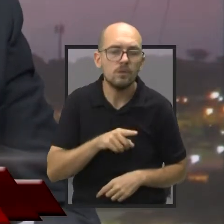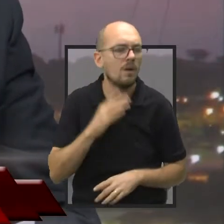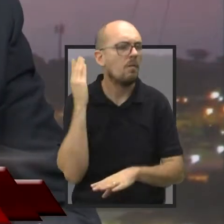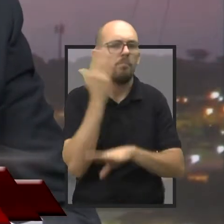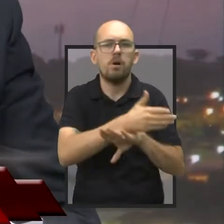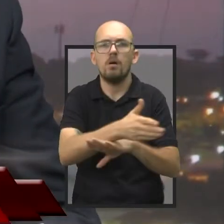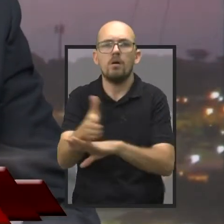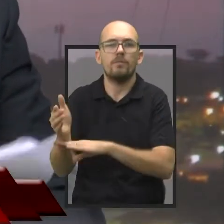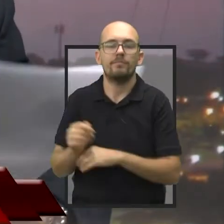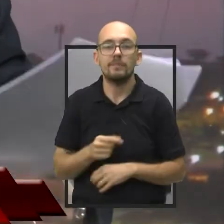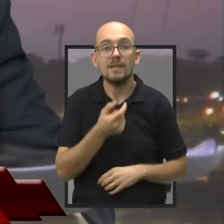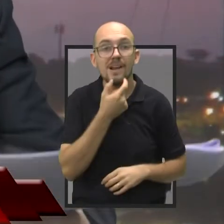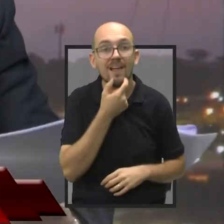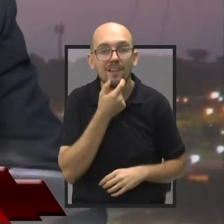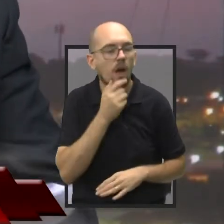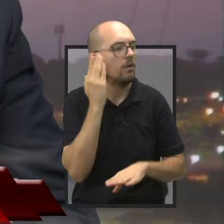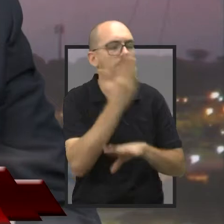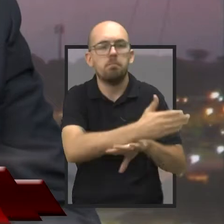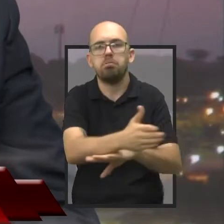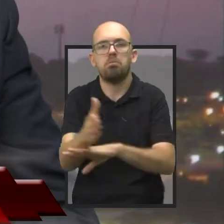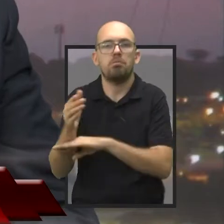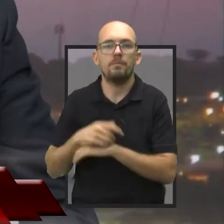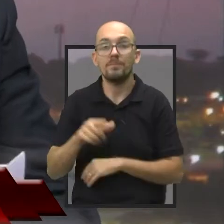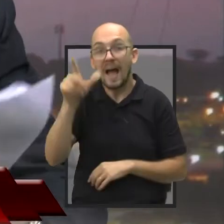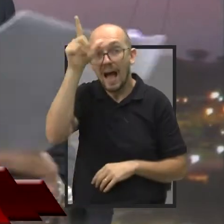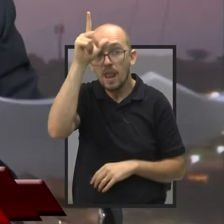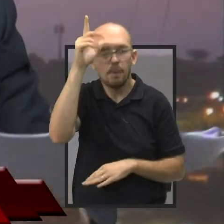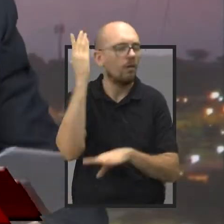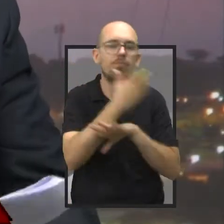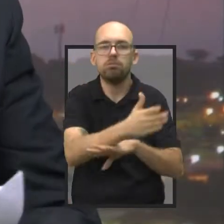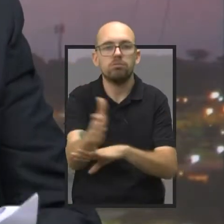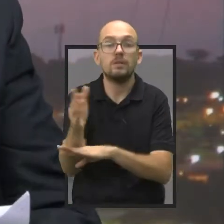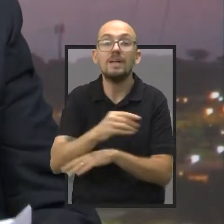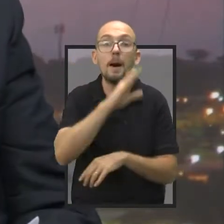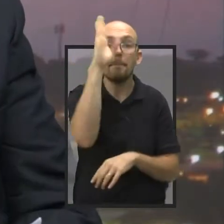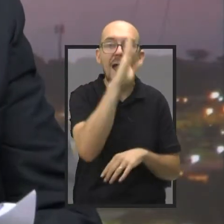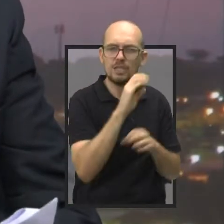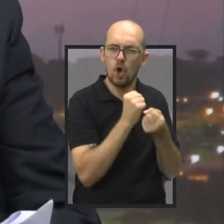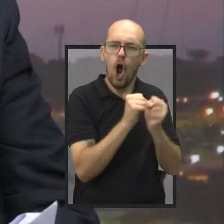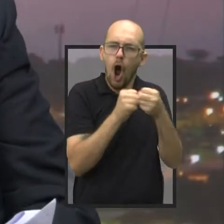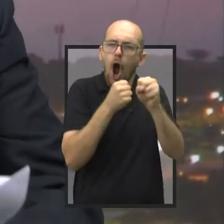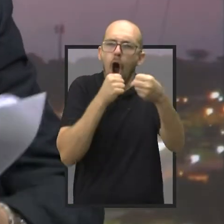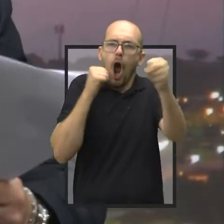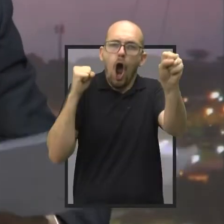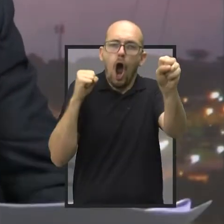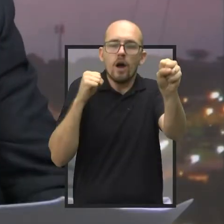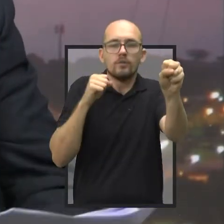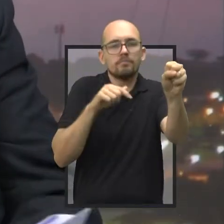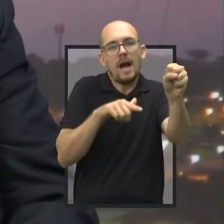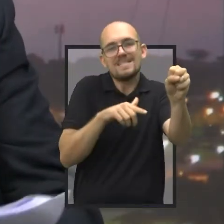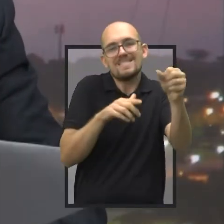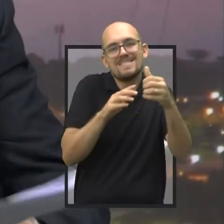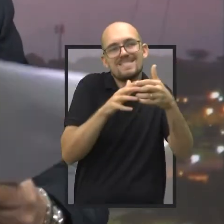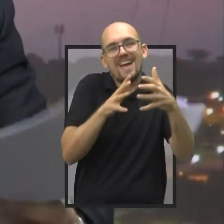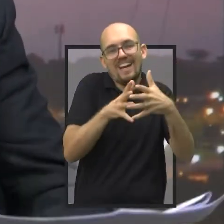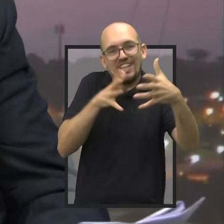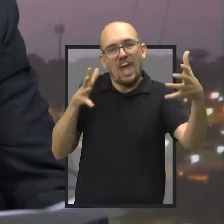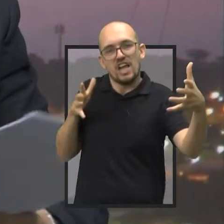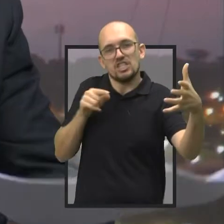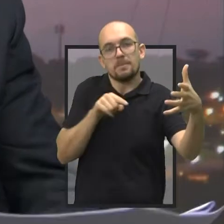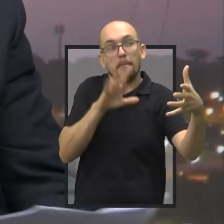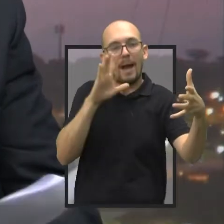são todos países bem menores que o Brasil, por exemplo, territorialmente, mas em termos de